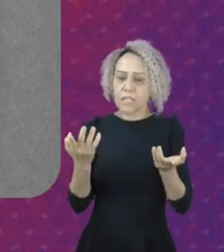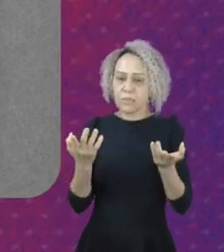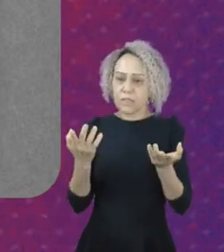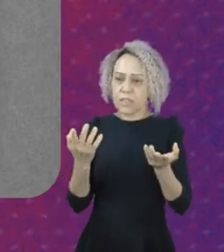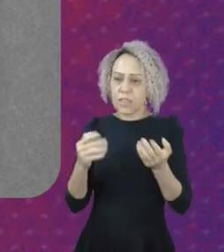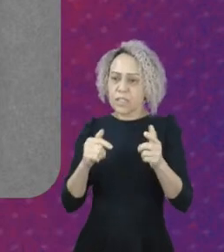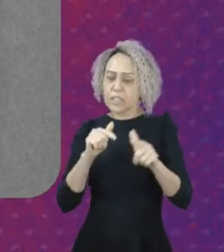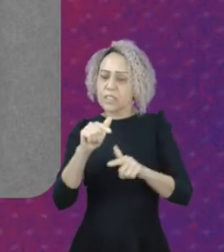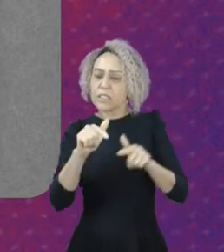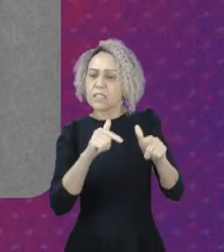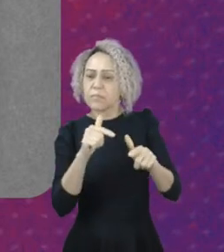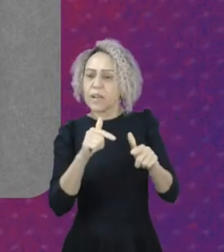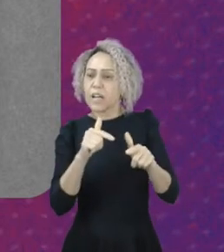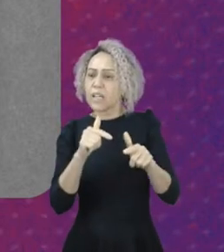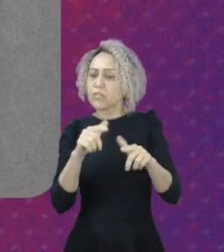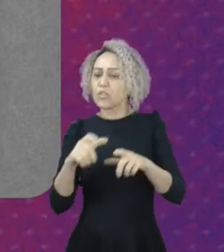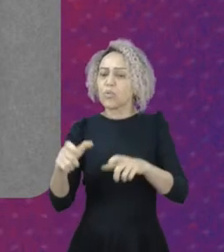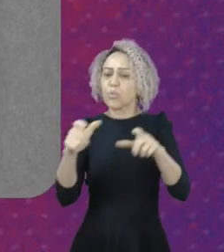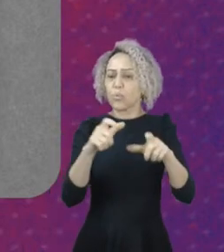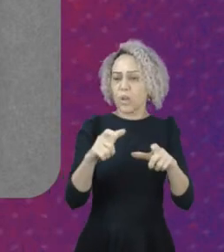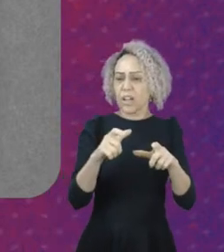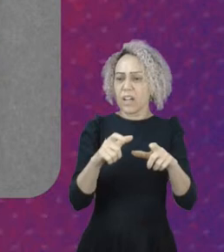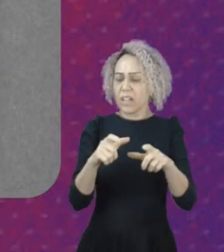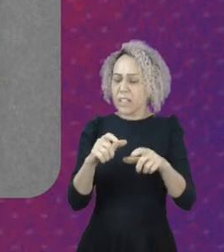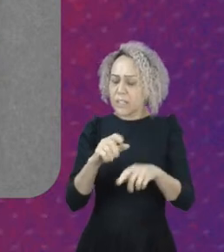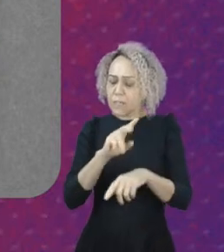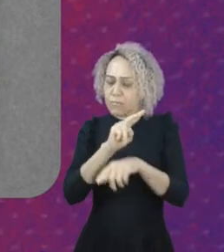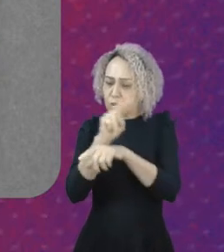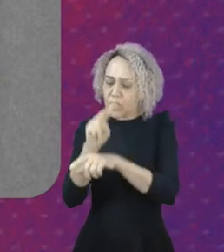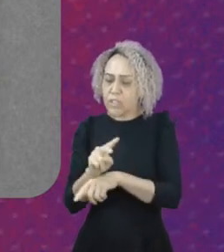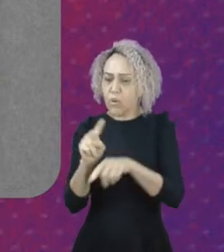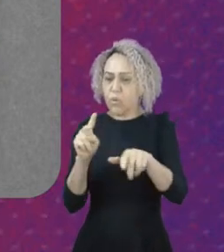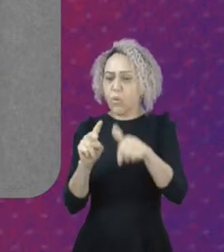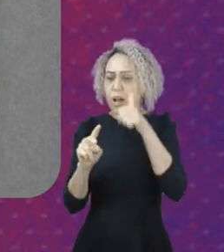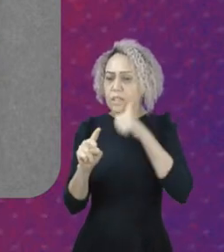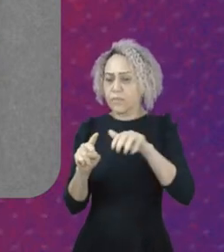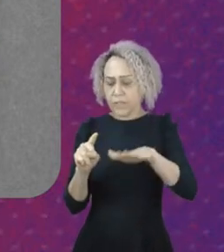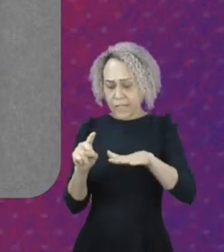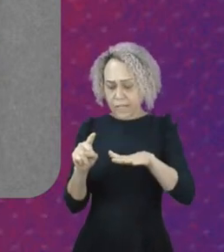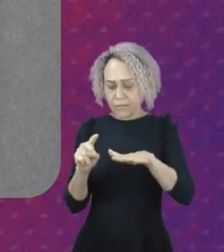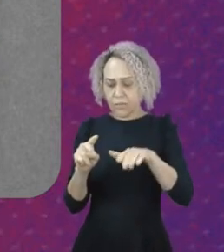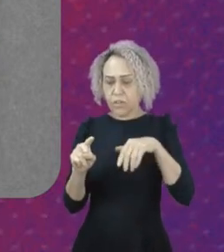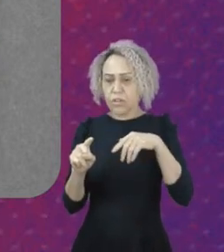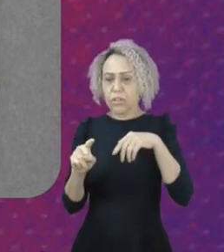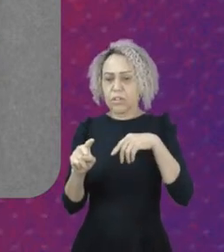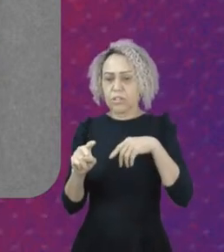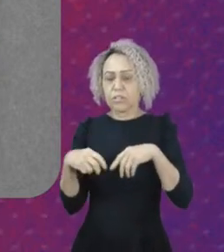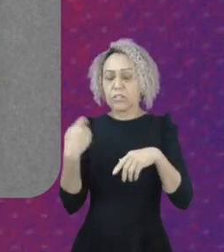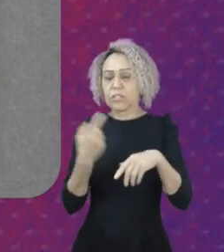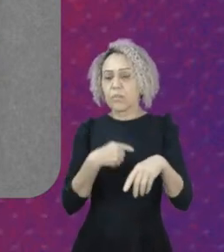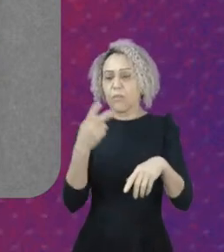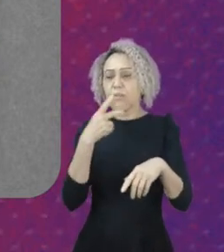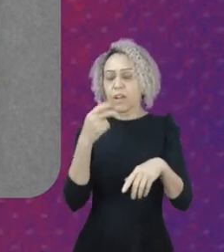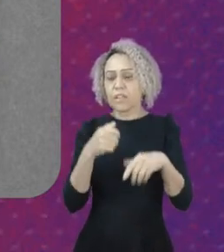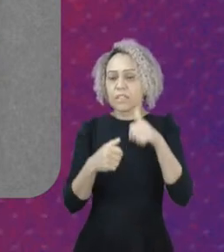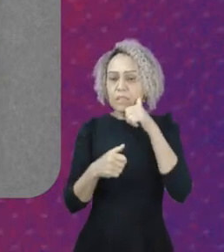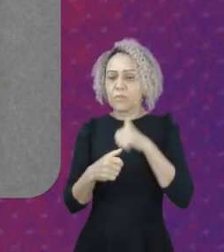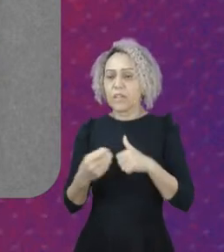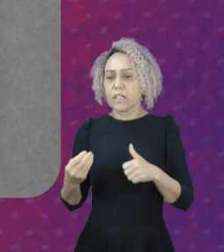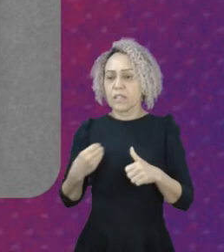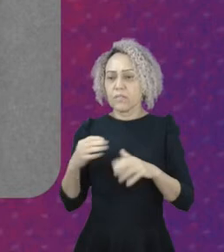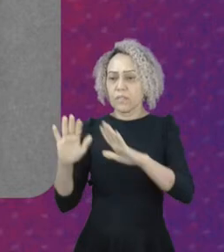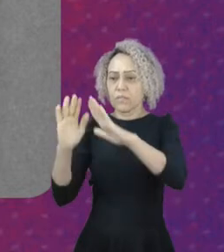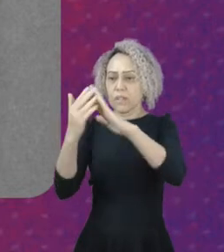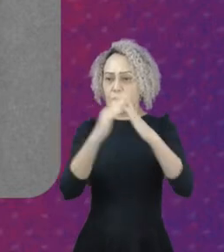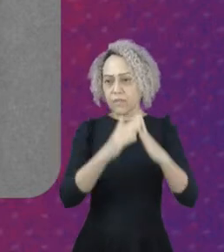vezes a gente esquece da mulher que está localizada na periferia. Esse é o início da nossa sede, onde vocês estão